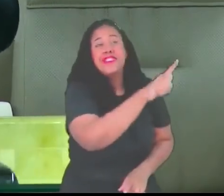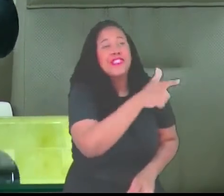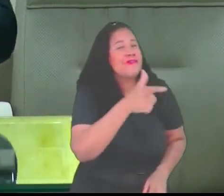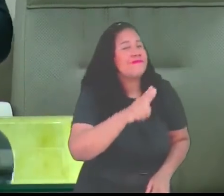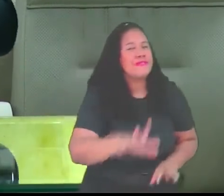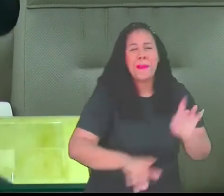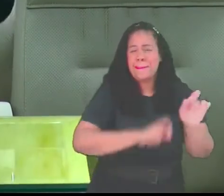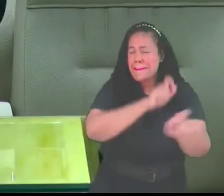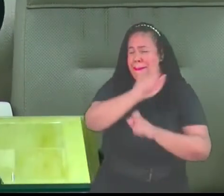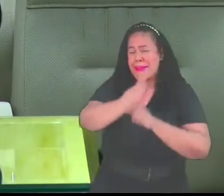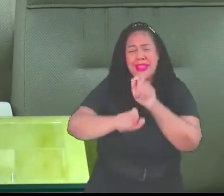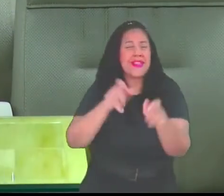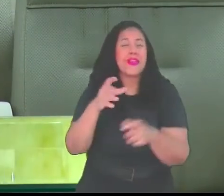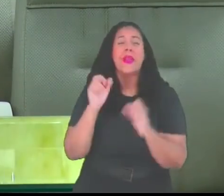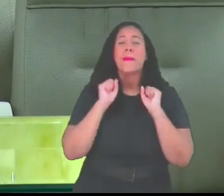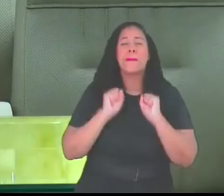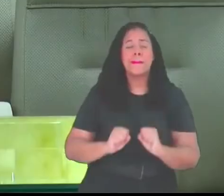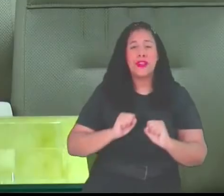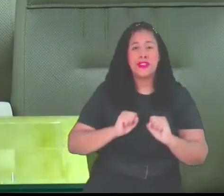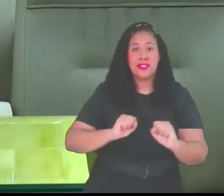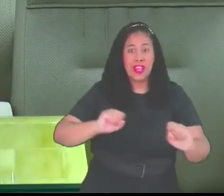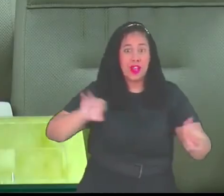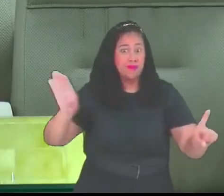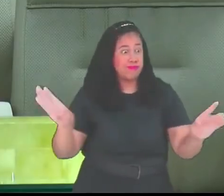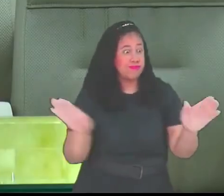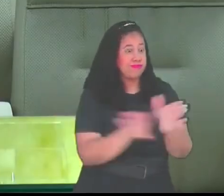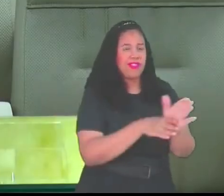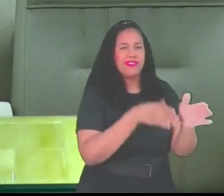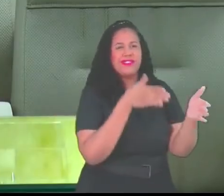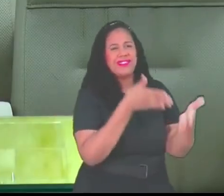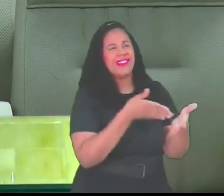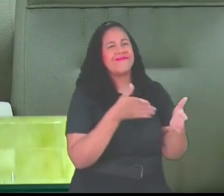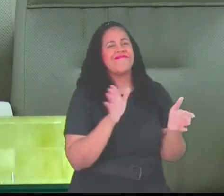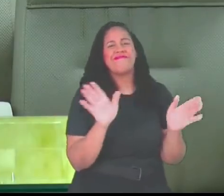que possa nos atingir.